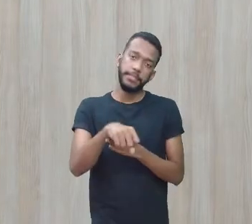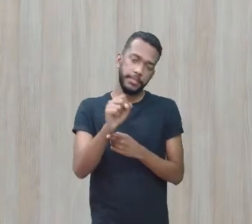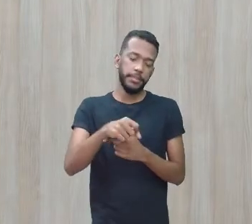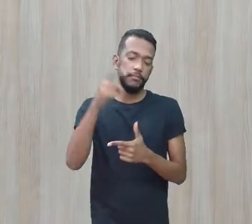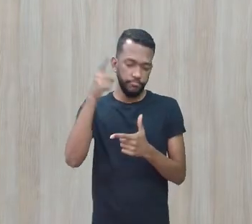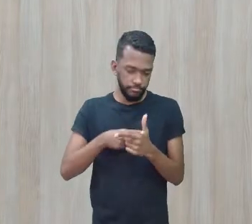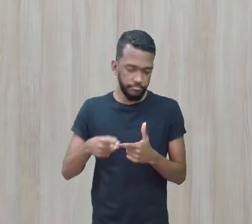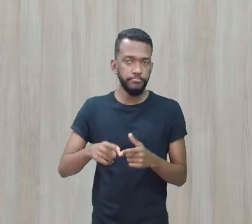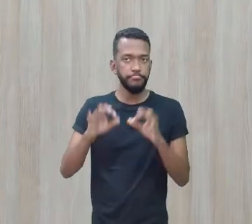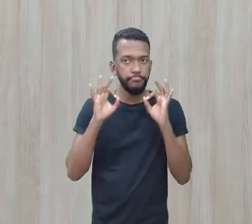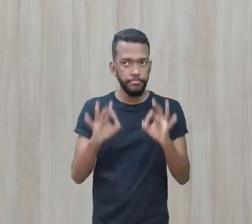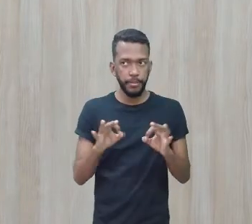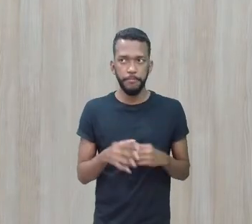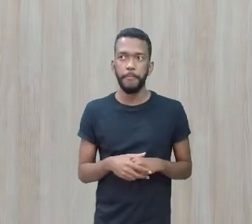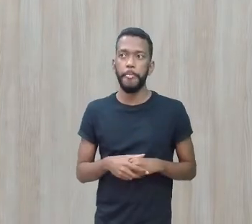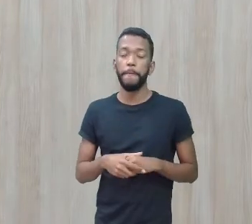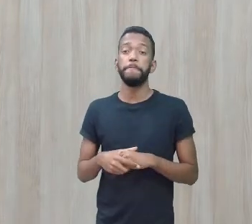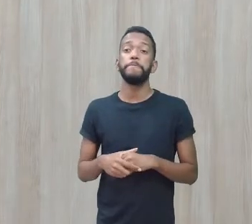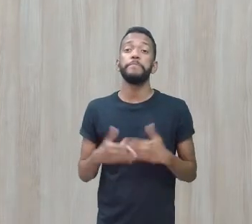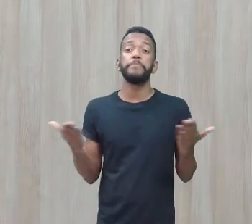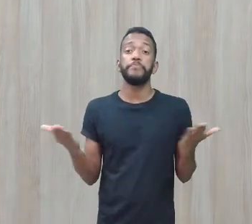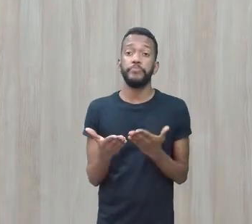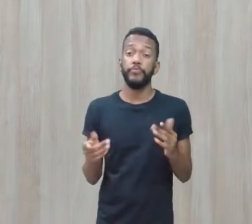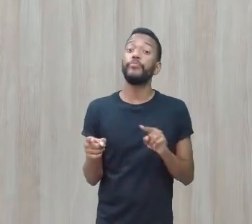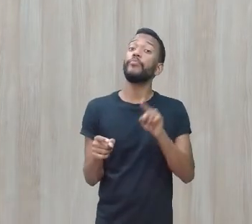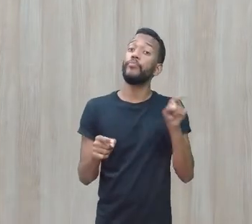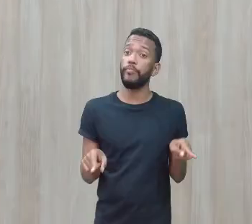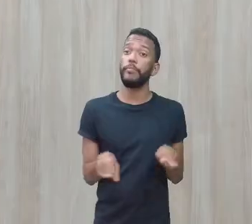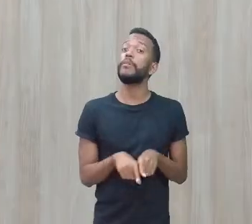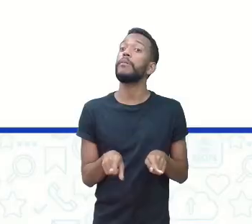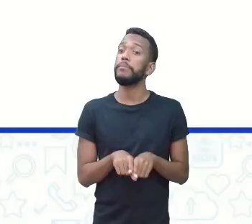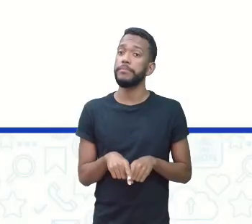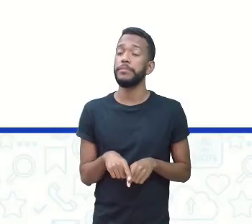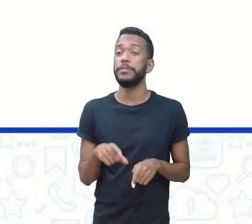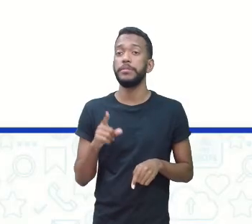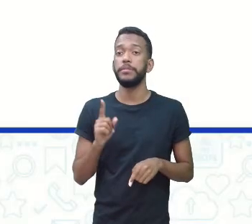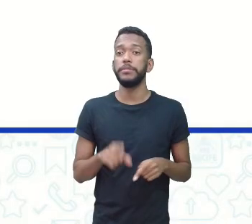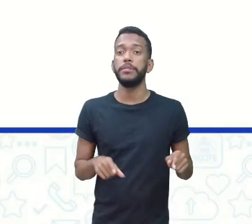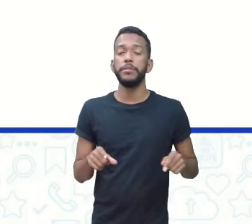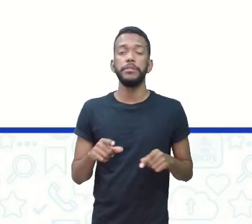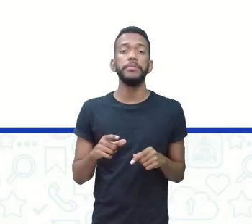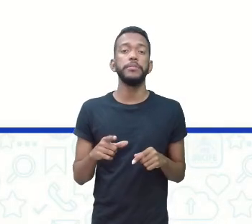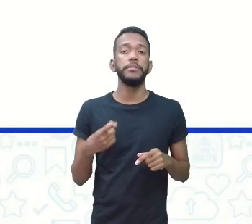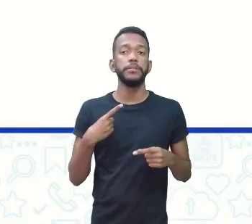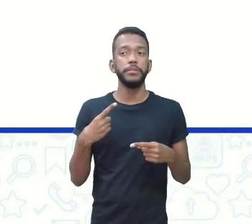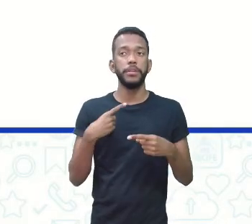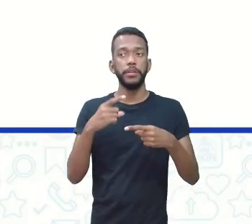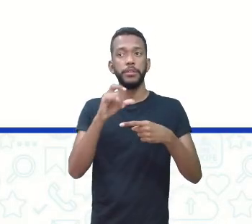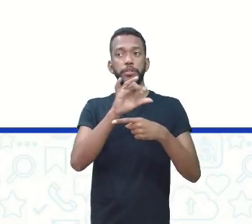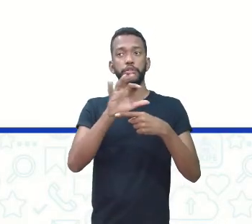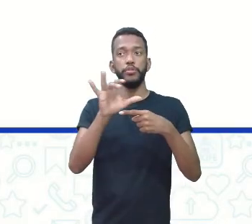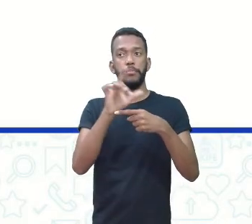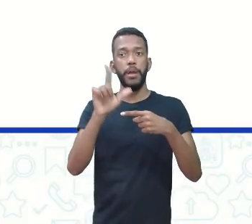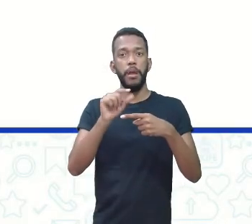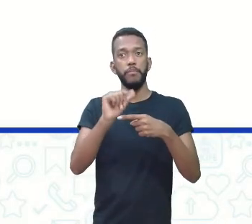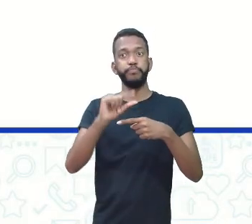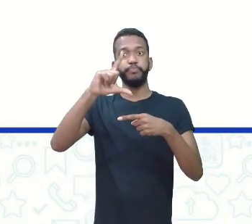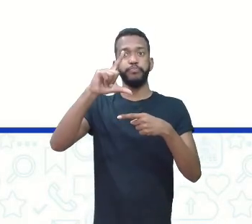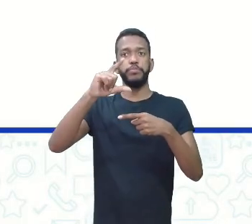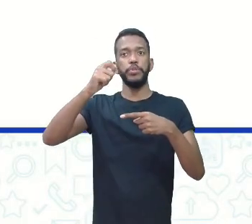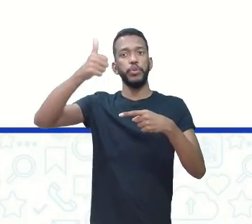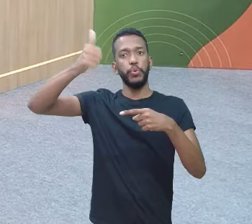a operação da divisão. E aí a gente tem que a fração, nesse caso aqui, o numerador, ele está maior